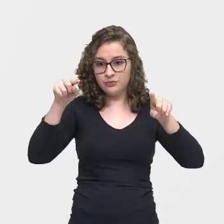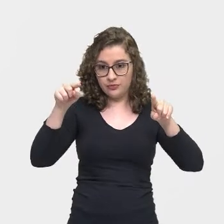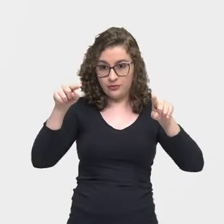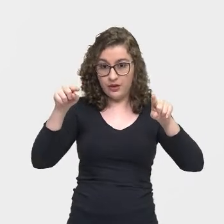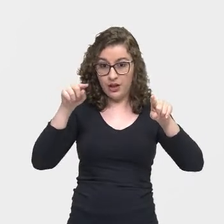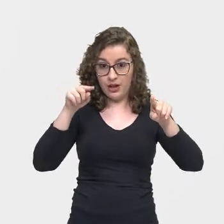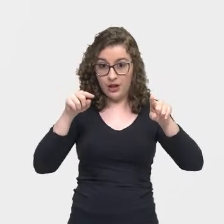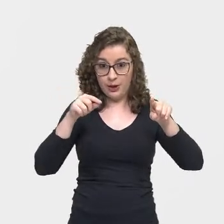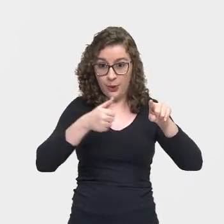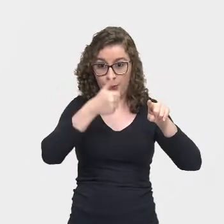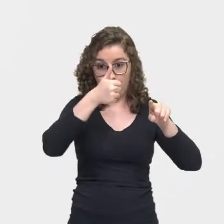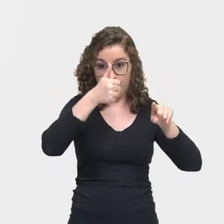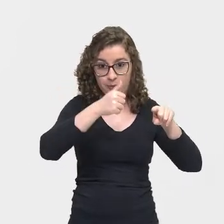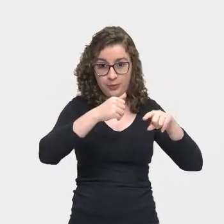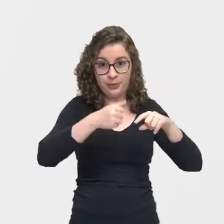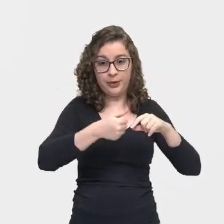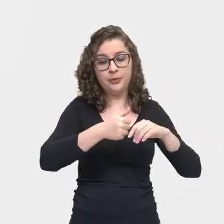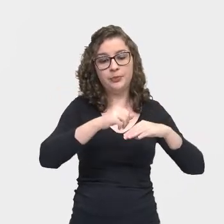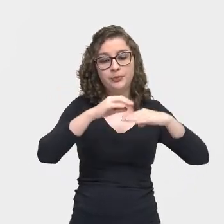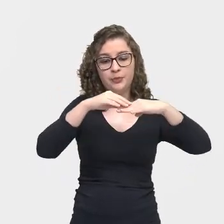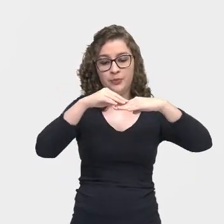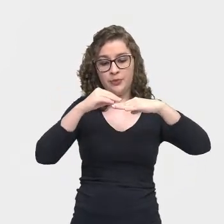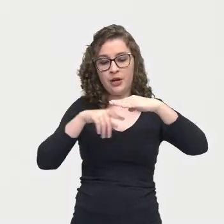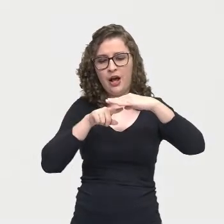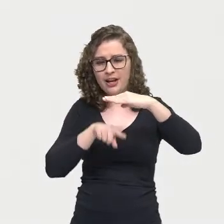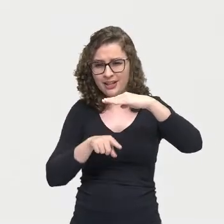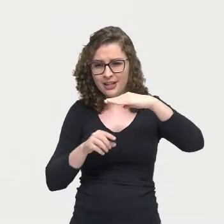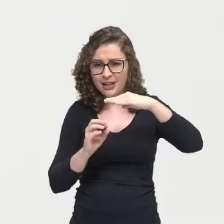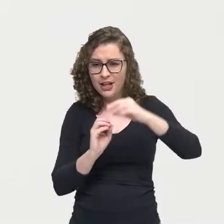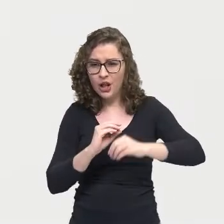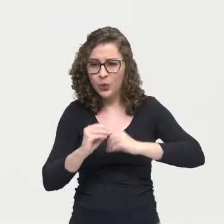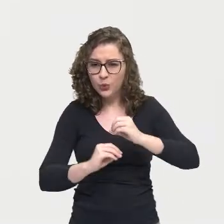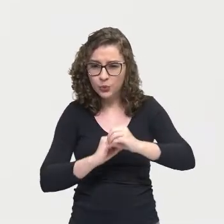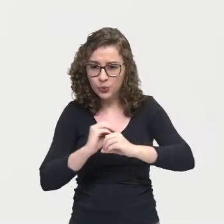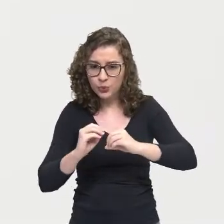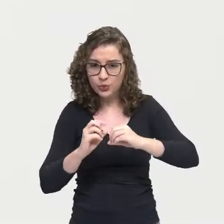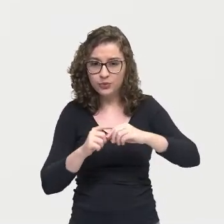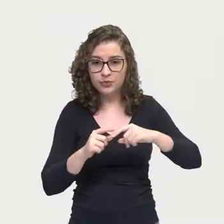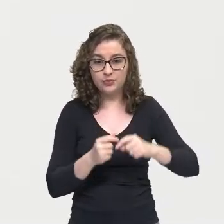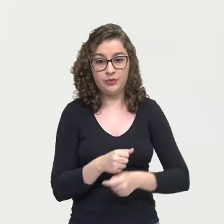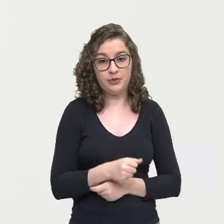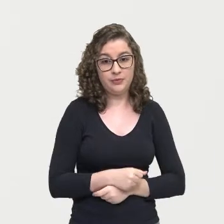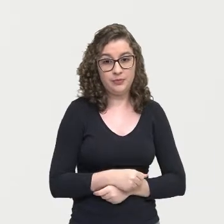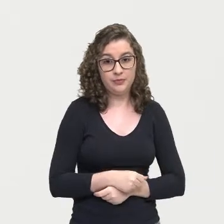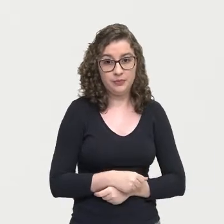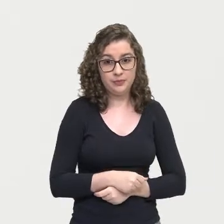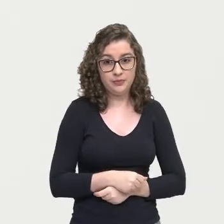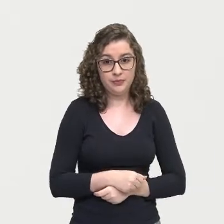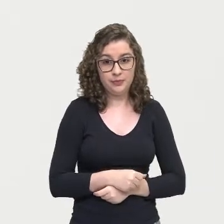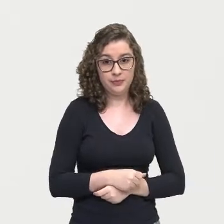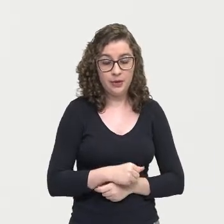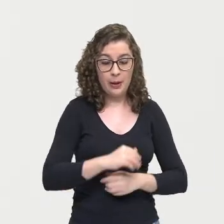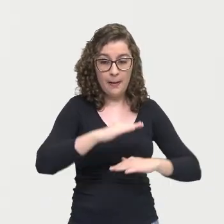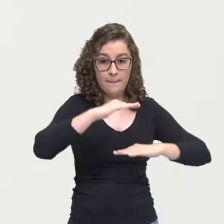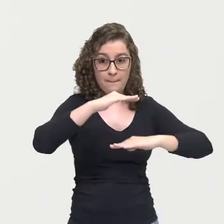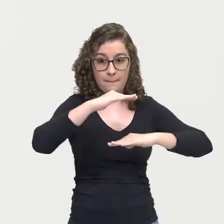aqui o recipiente 1, que tem uma pressão 1 e um volume 1,